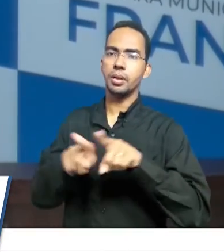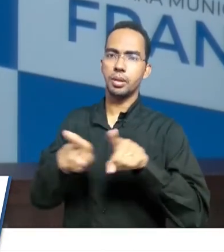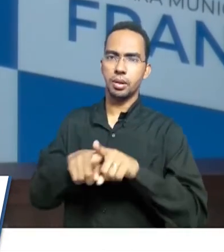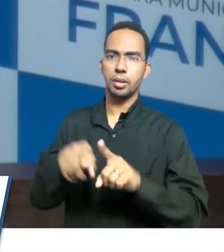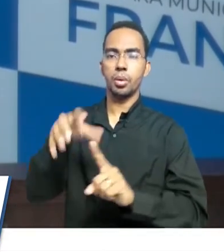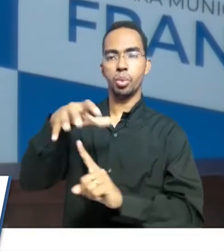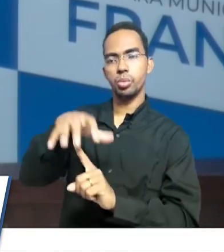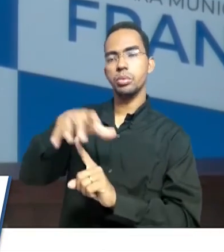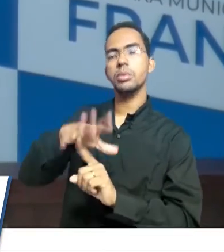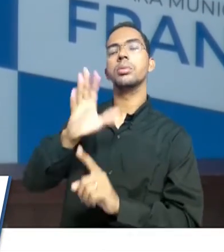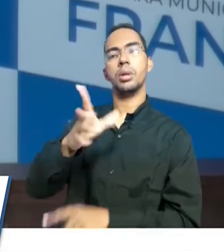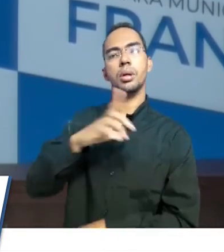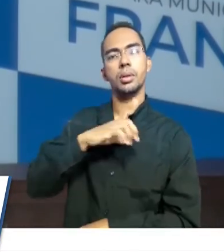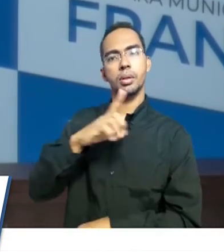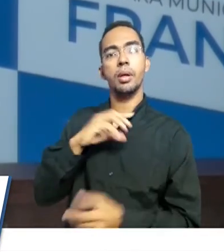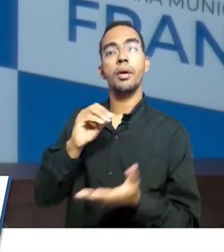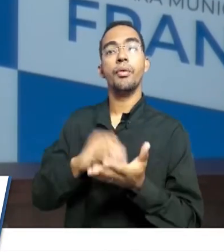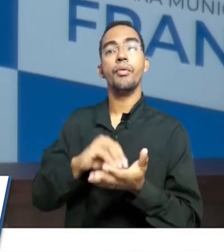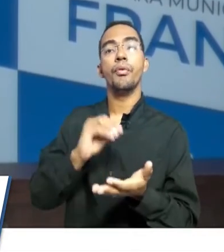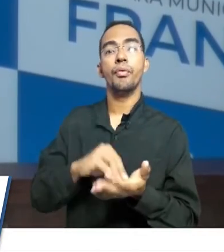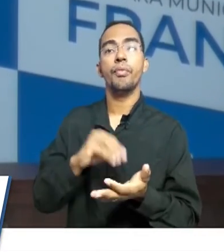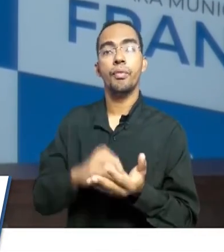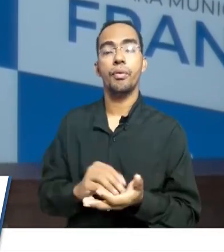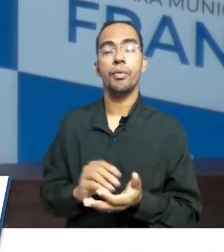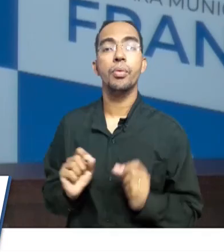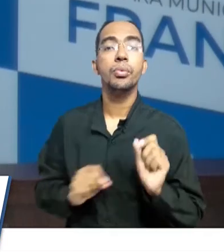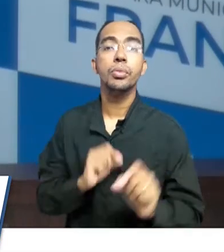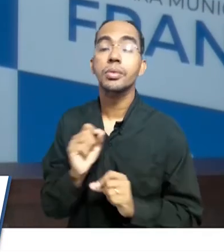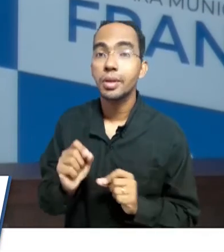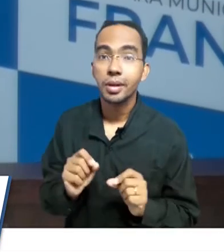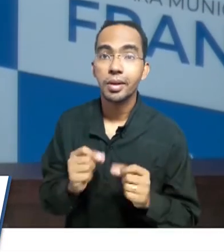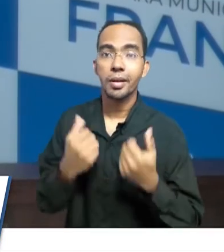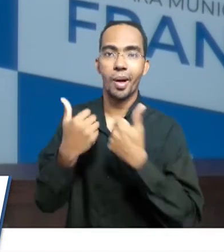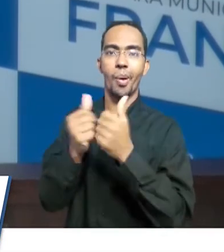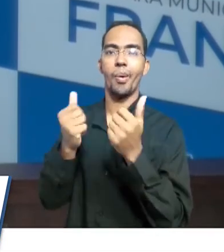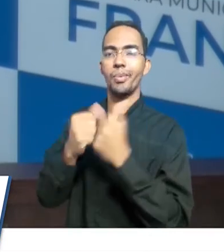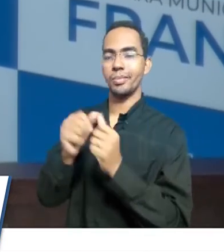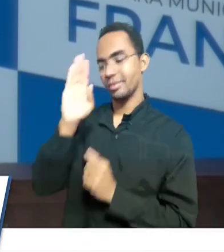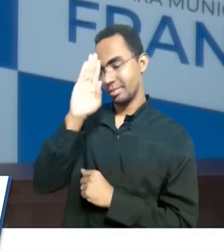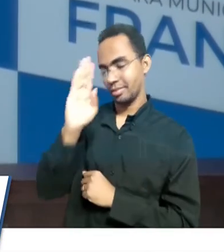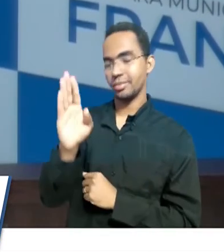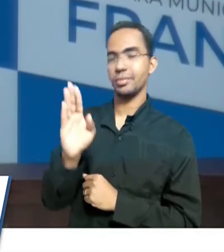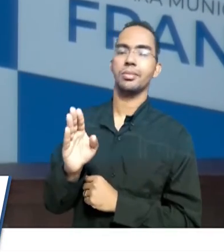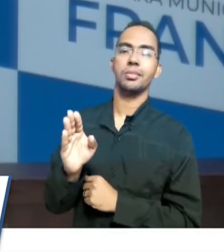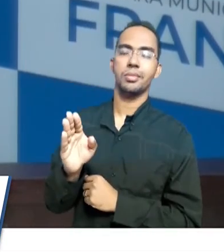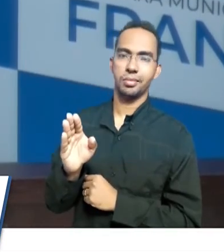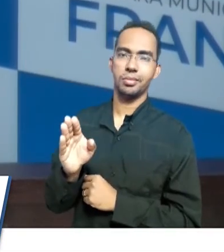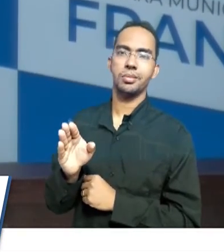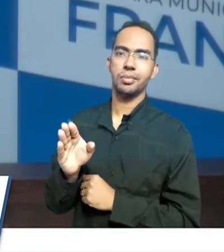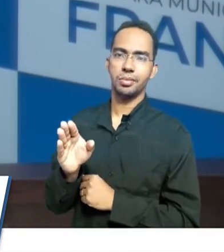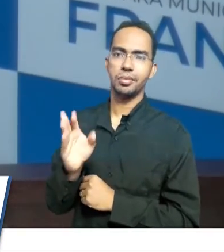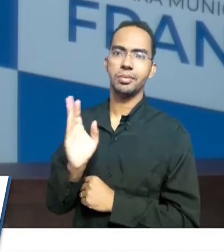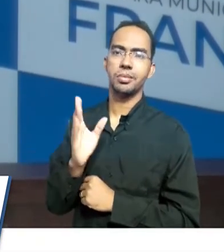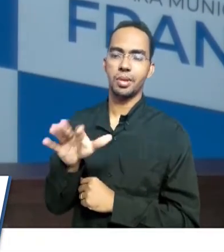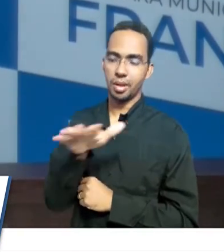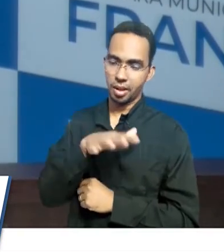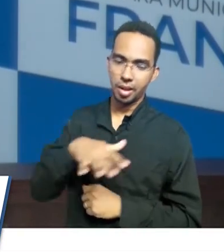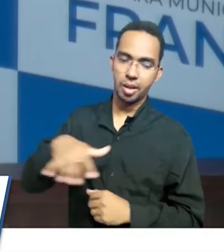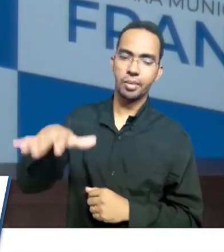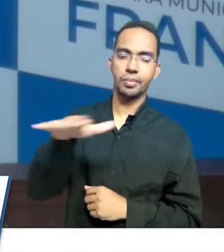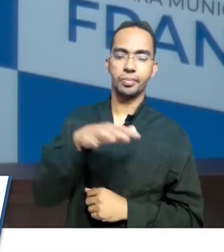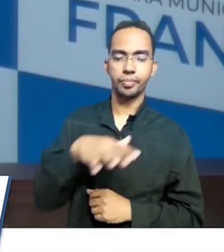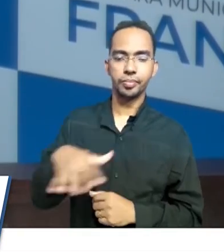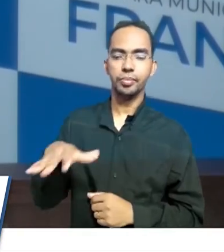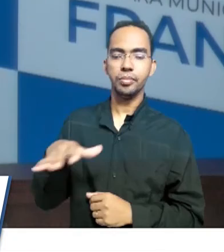falta o ônibus. Então, é uma região de pessoas simples,